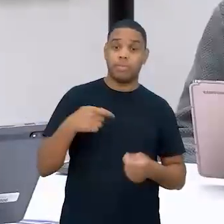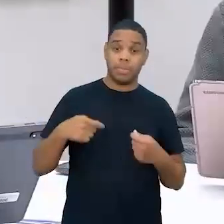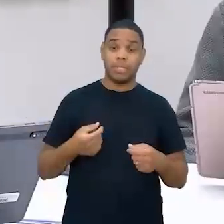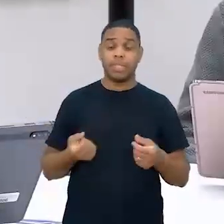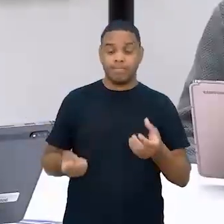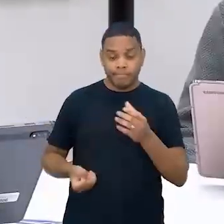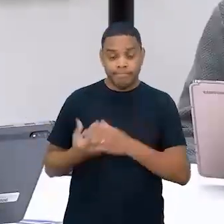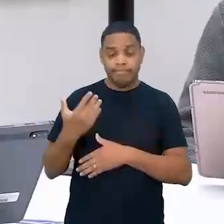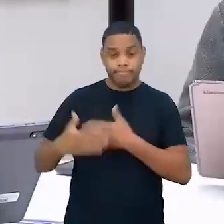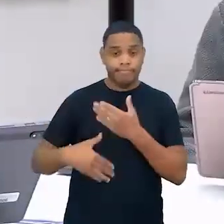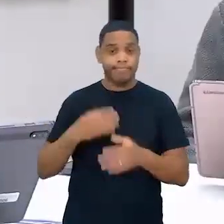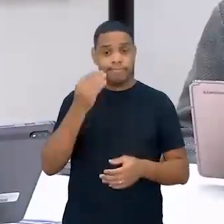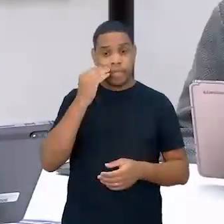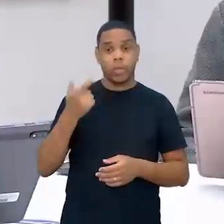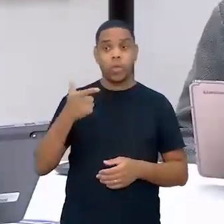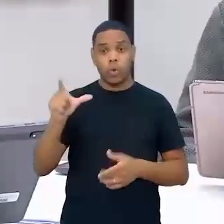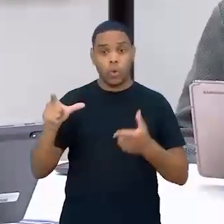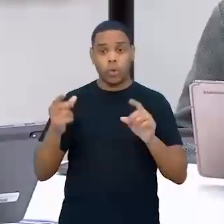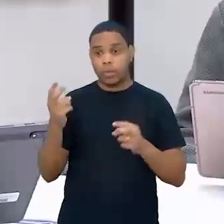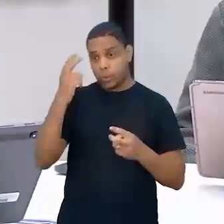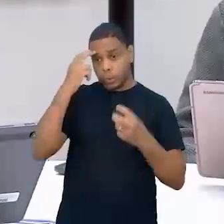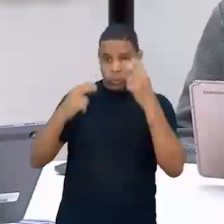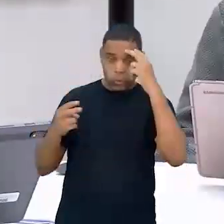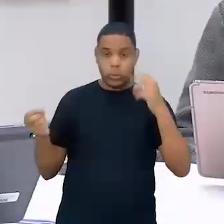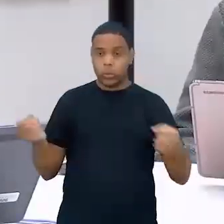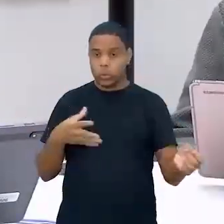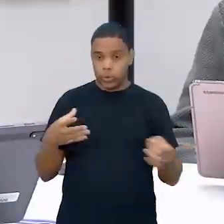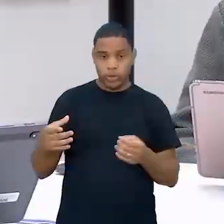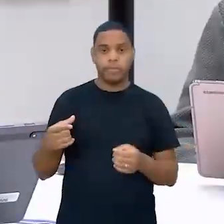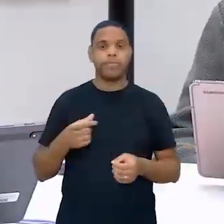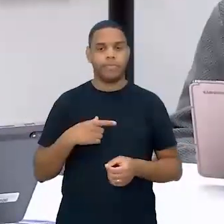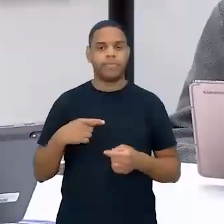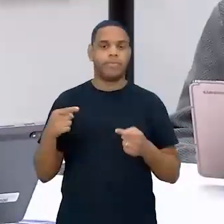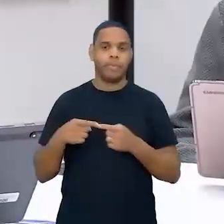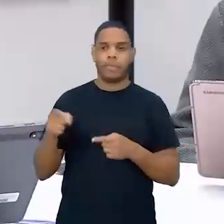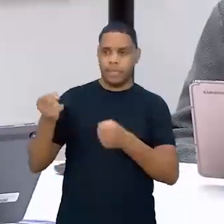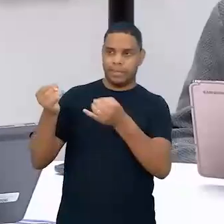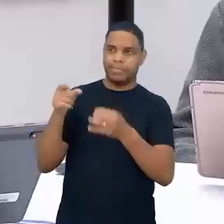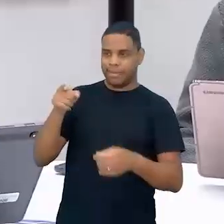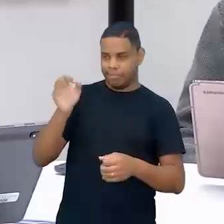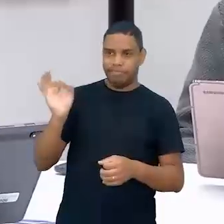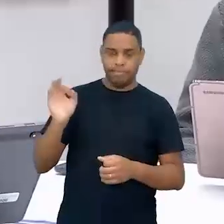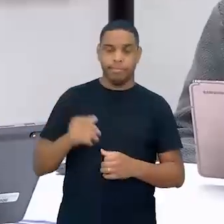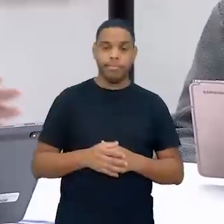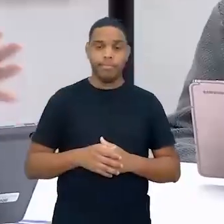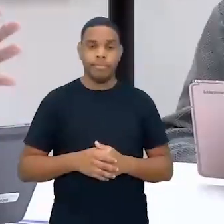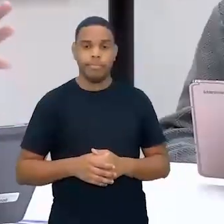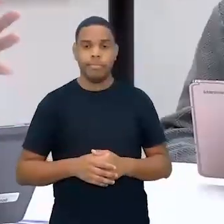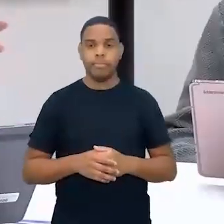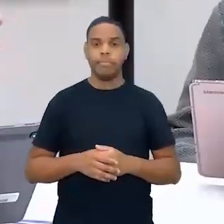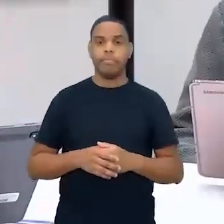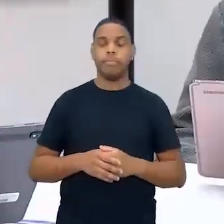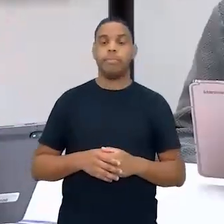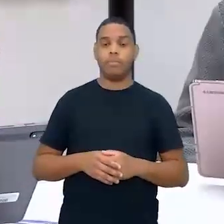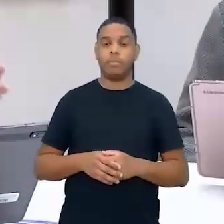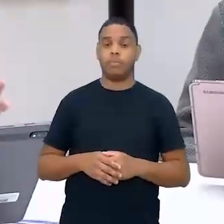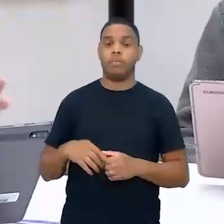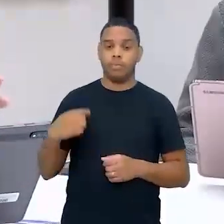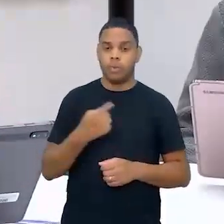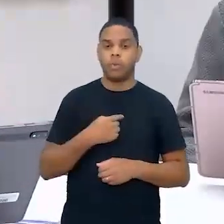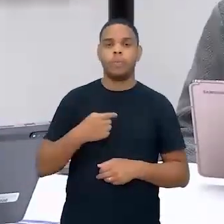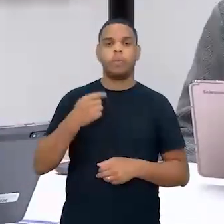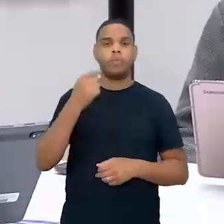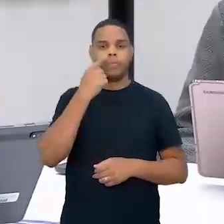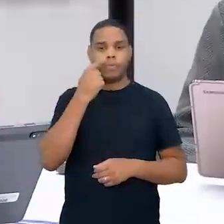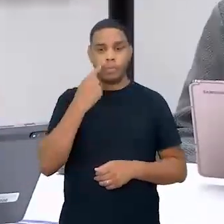criar, desenvolver e testar outras culturas, que vai diretamente de encontro ao que você acabou de dizer, né? Quer dizer, a gente se